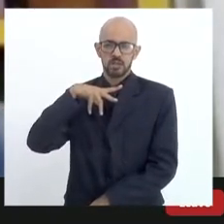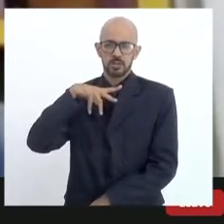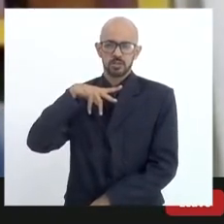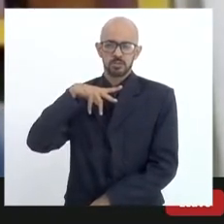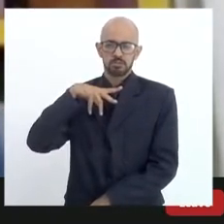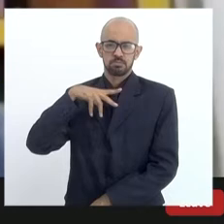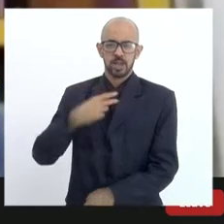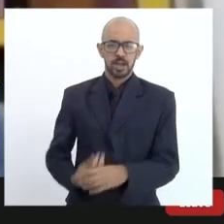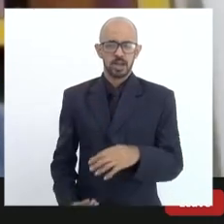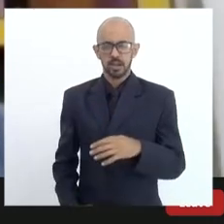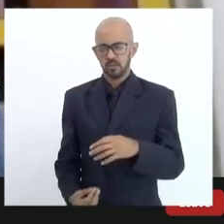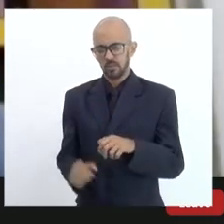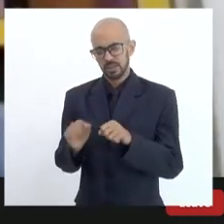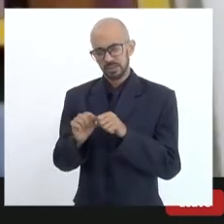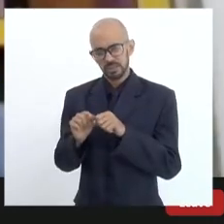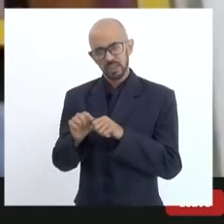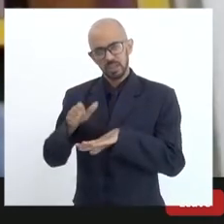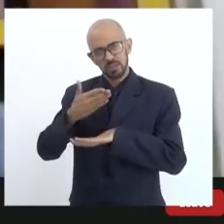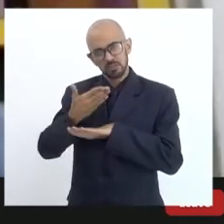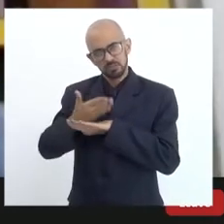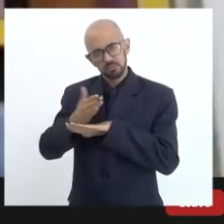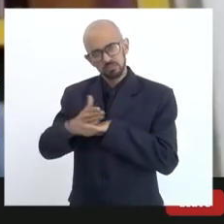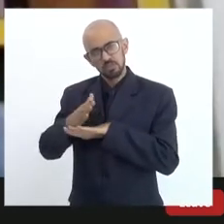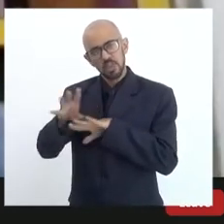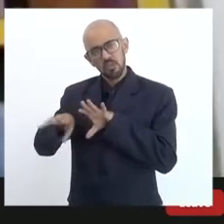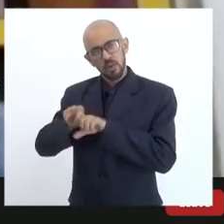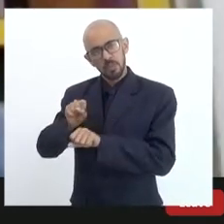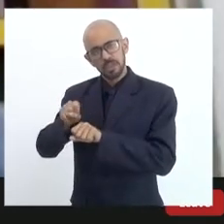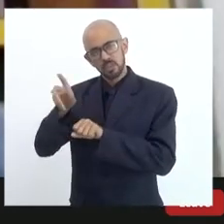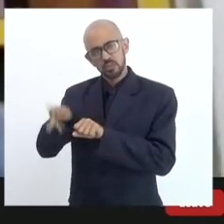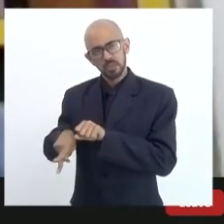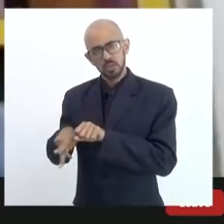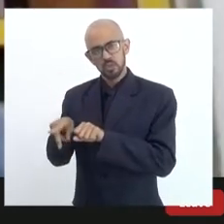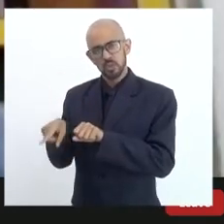formar gente, tem que formar pessoas. Né?